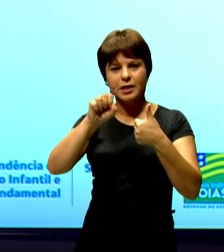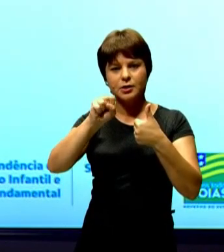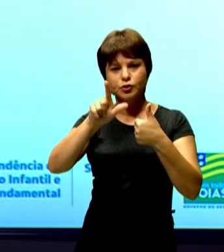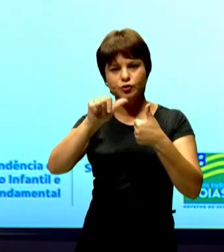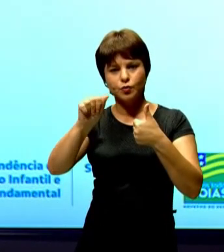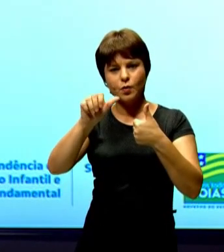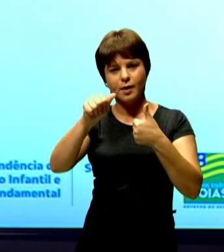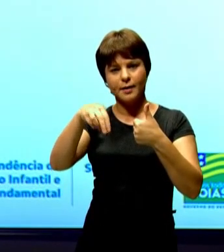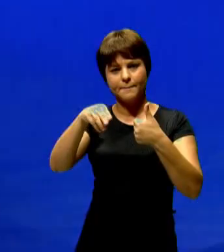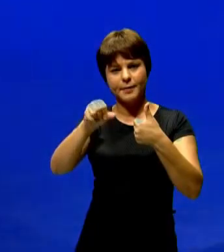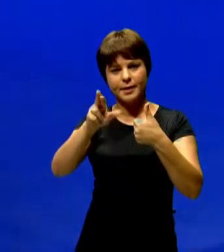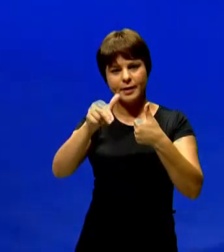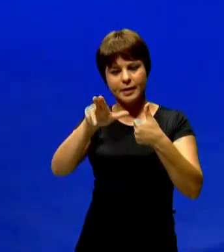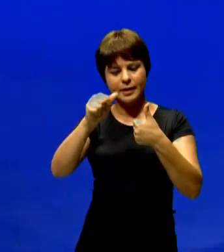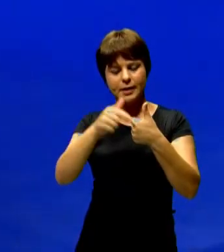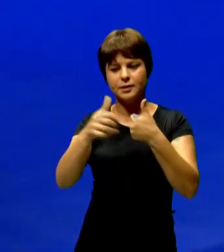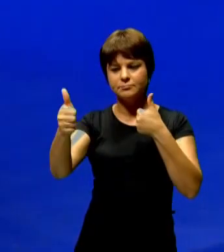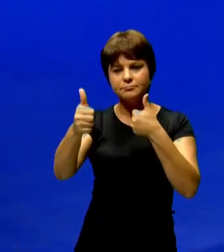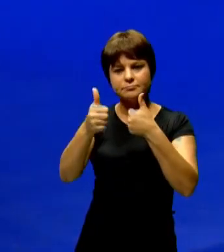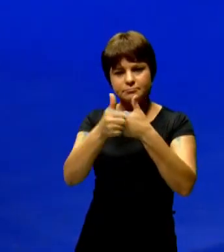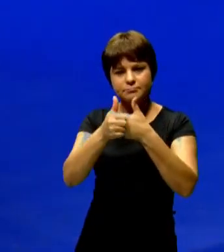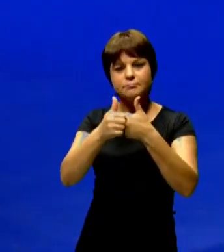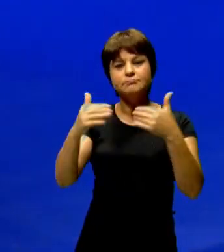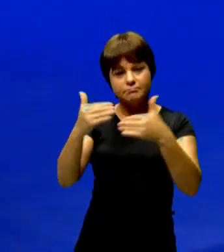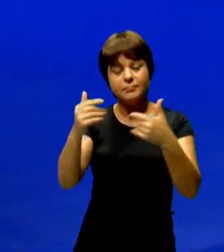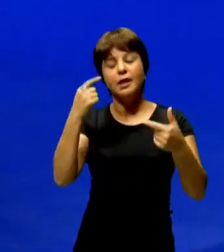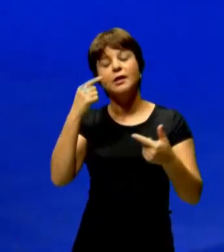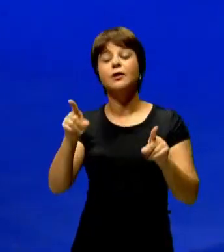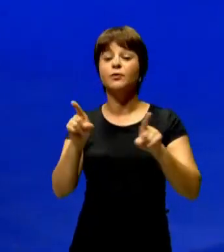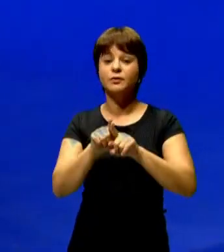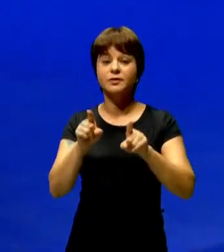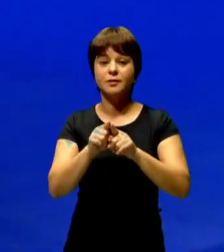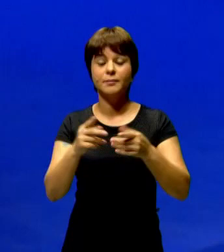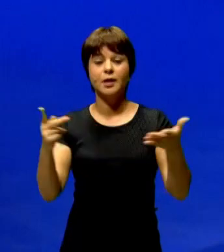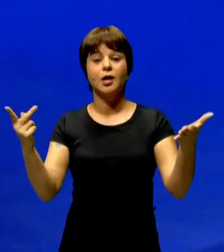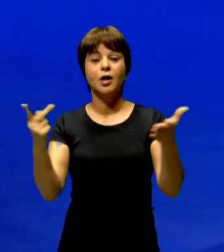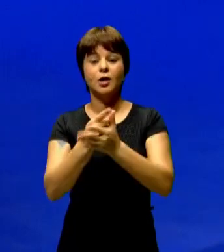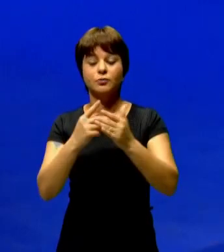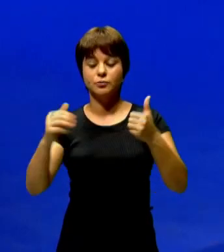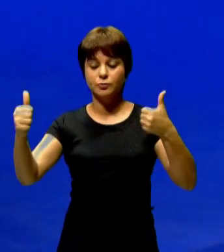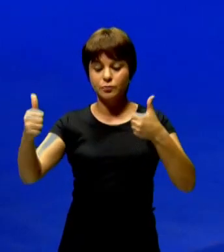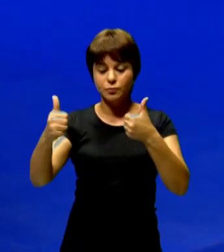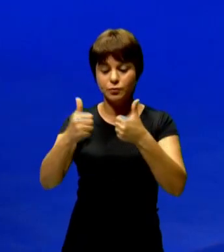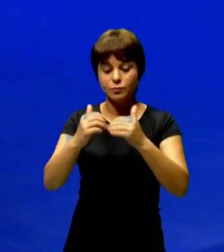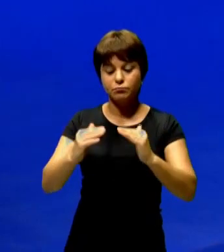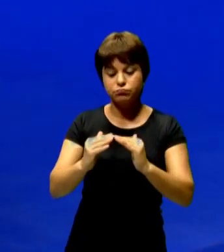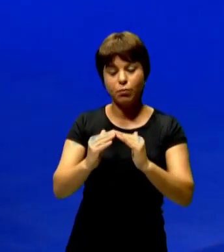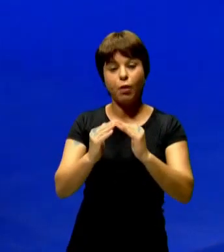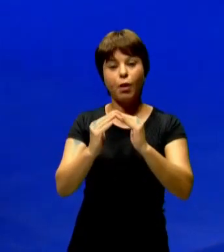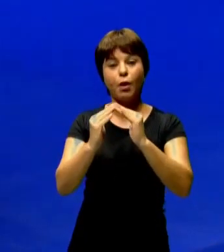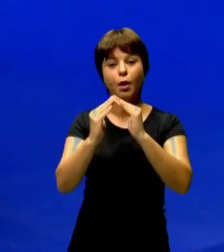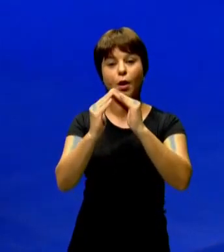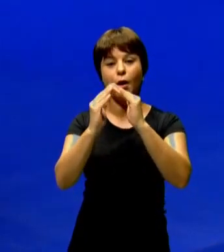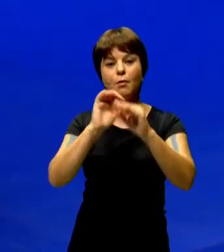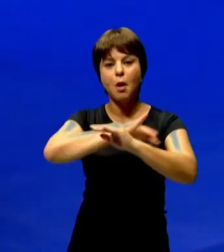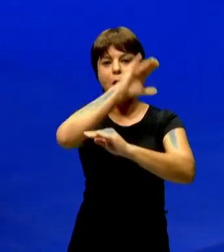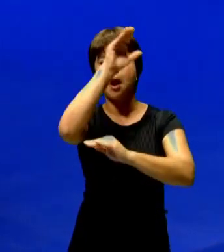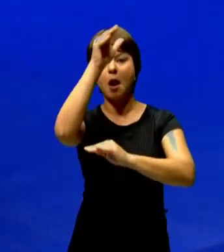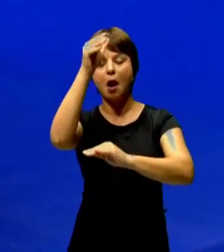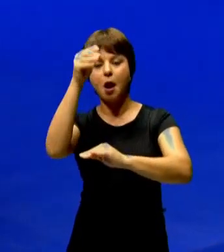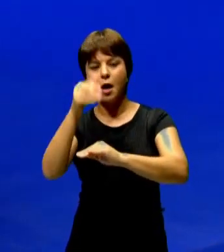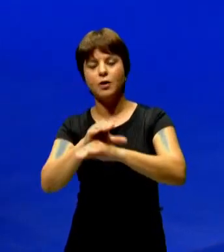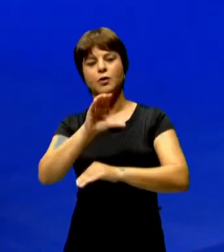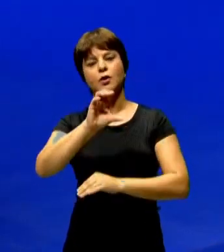sul-americana, que trata-se de um limite convergente, produziu a Cordilheira dos Andes, produz diversas